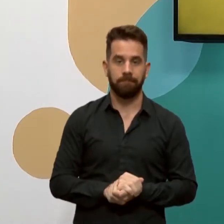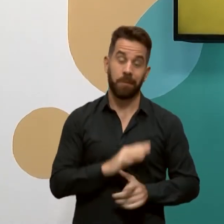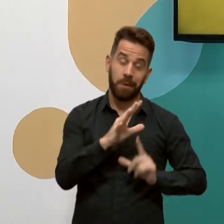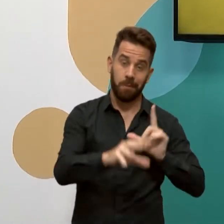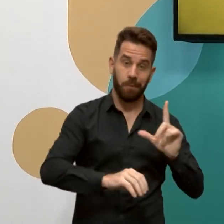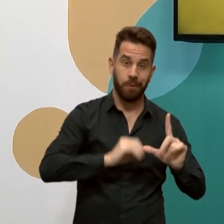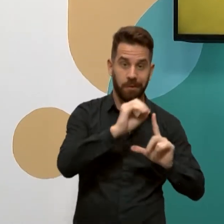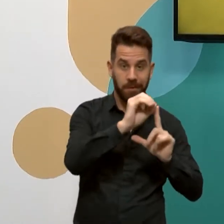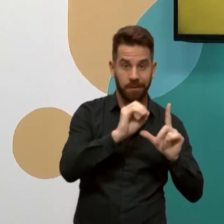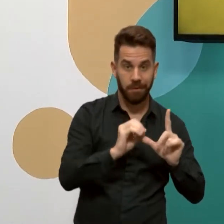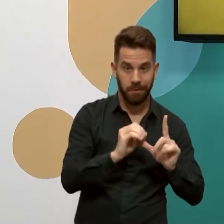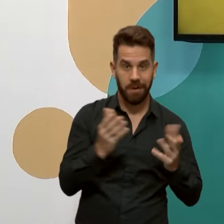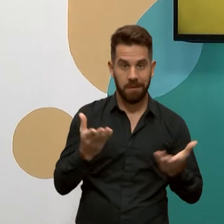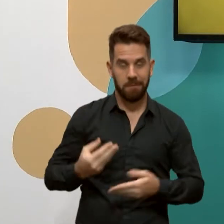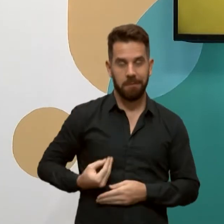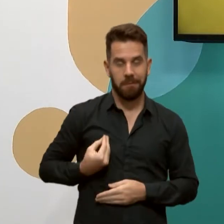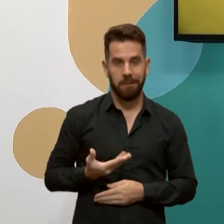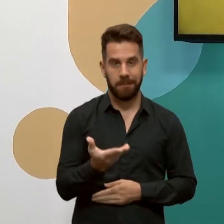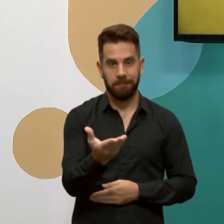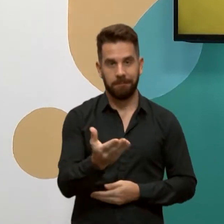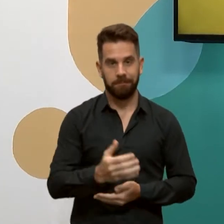UFG está no ar.